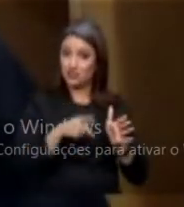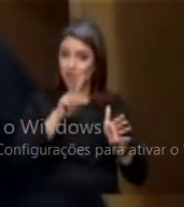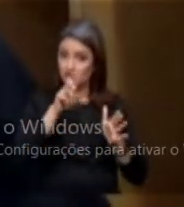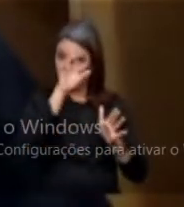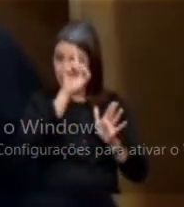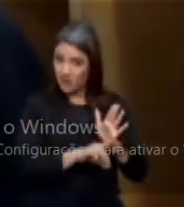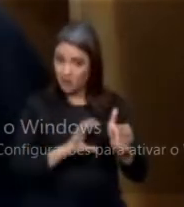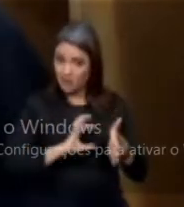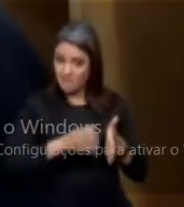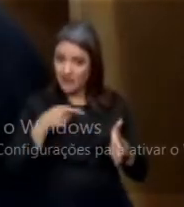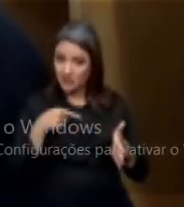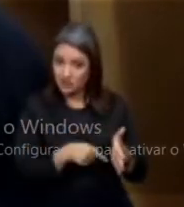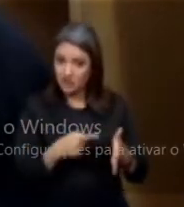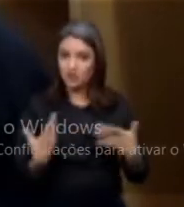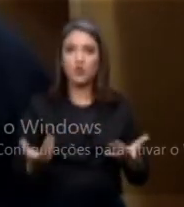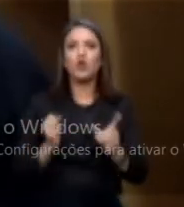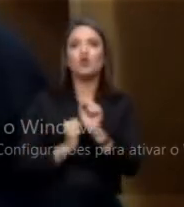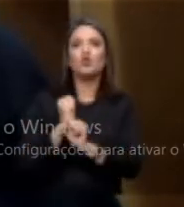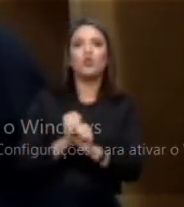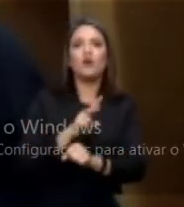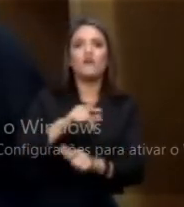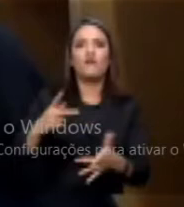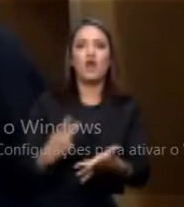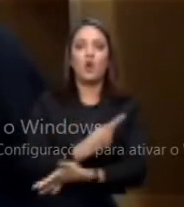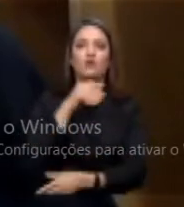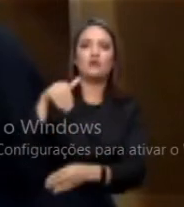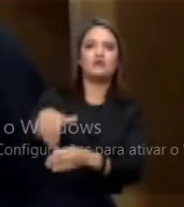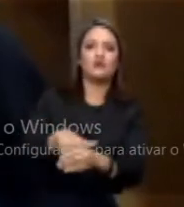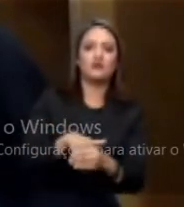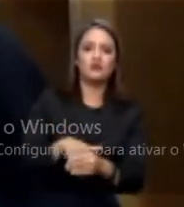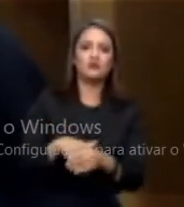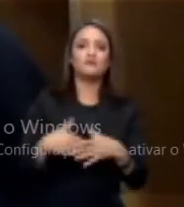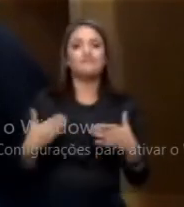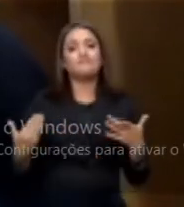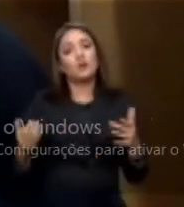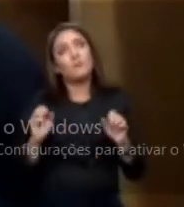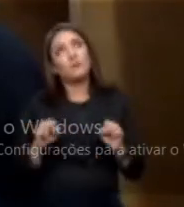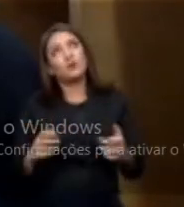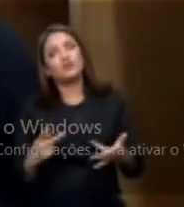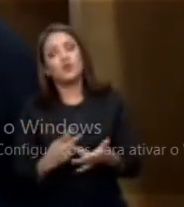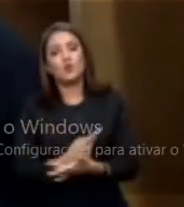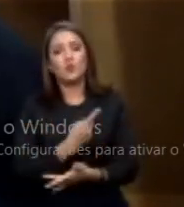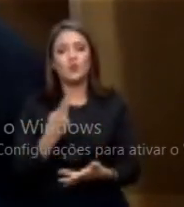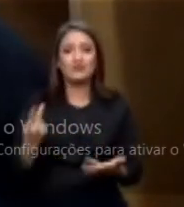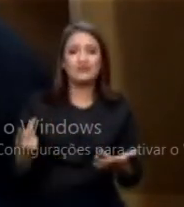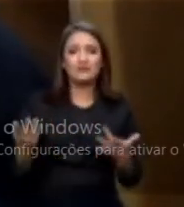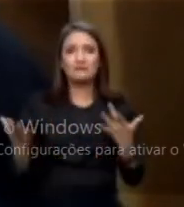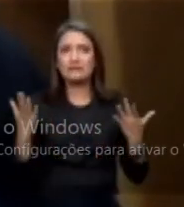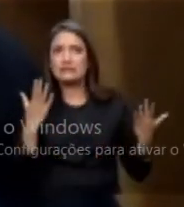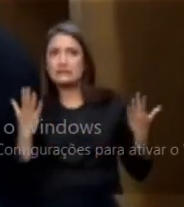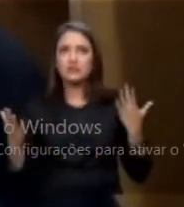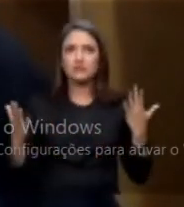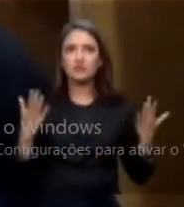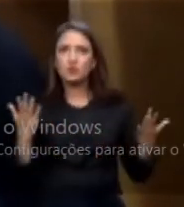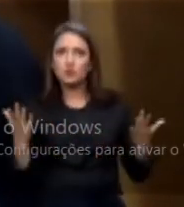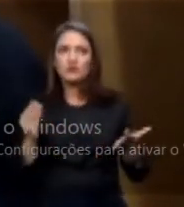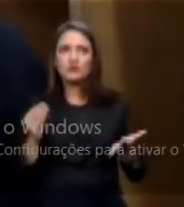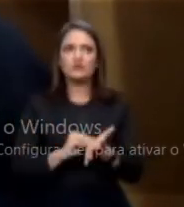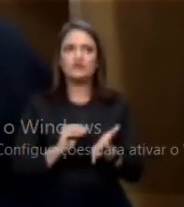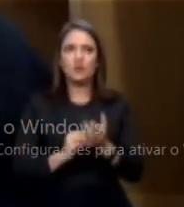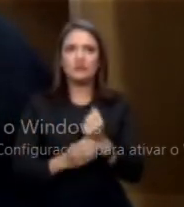direito partidário, em ano de eleições, e que pode provocar alguma incerteza ou